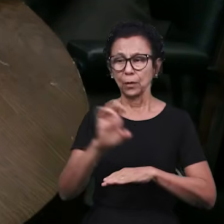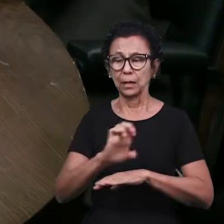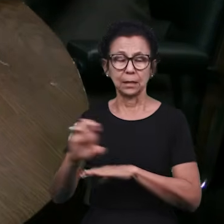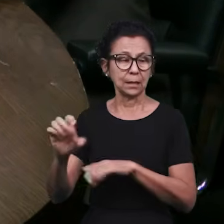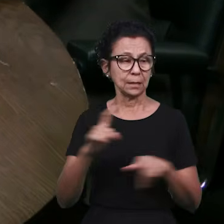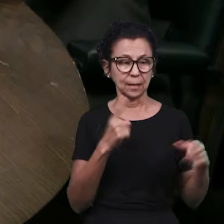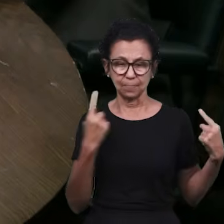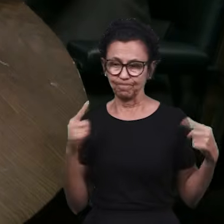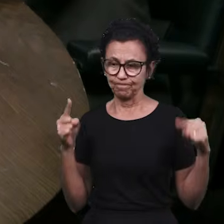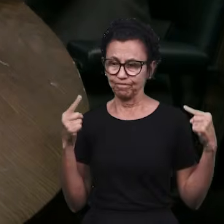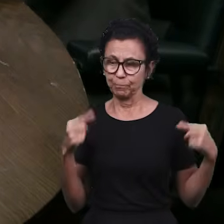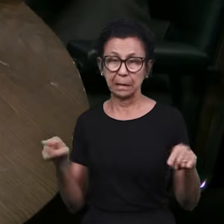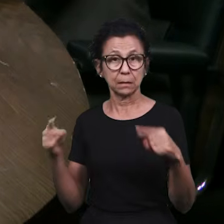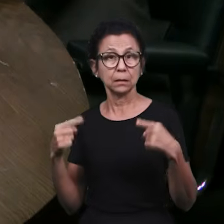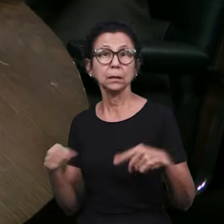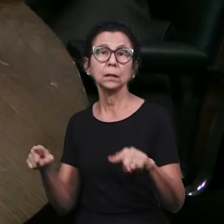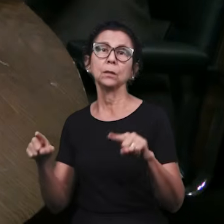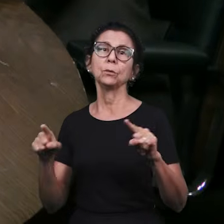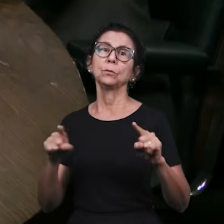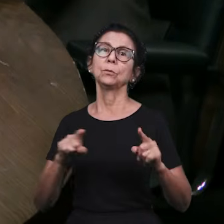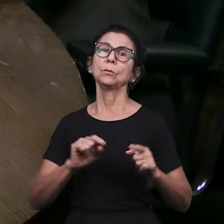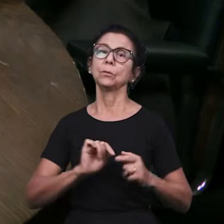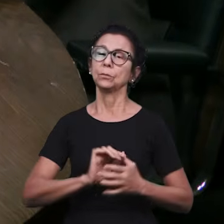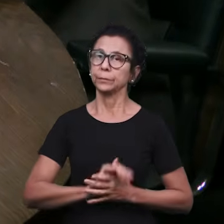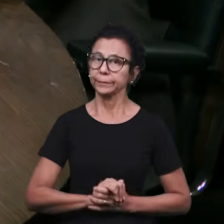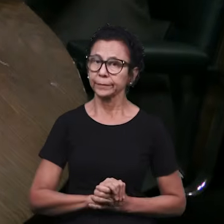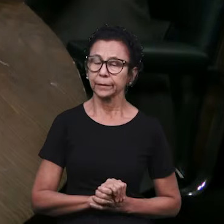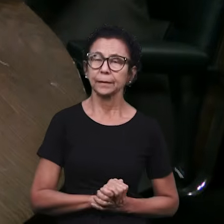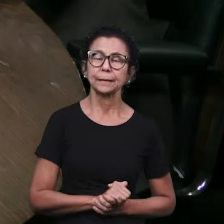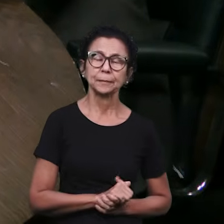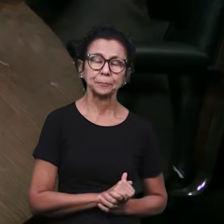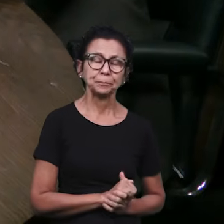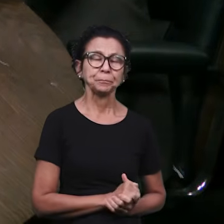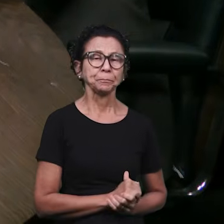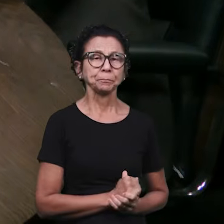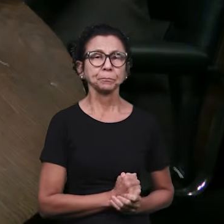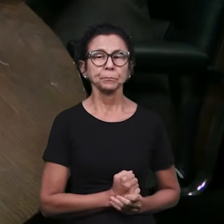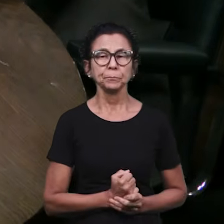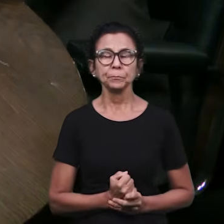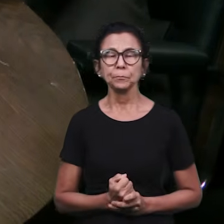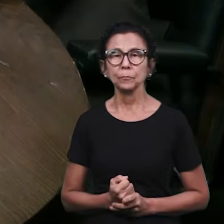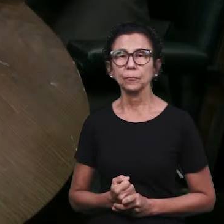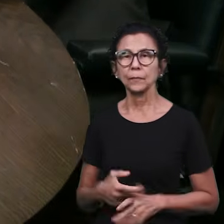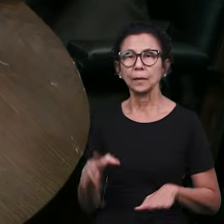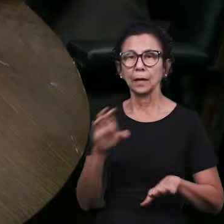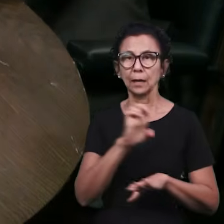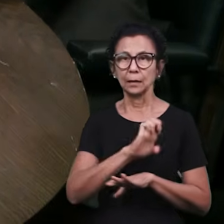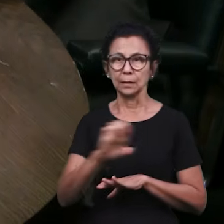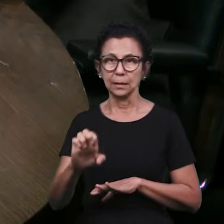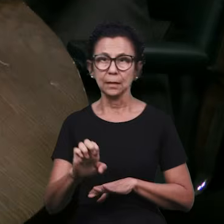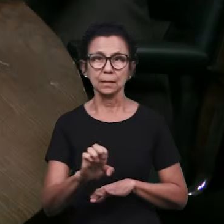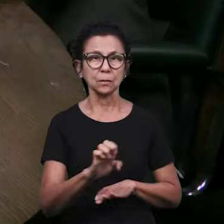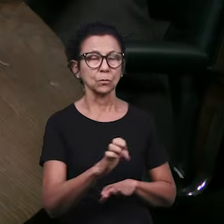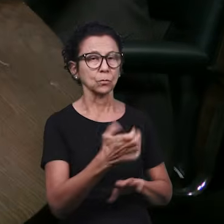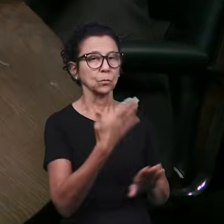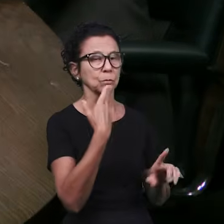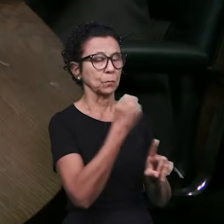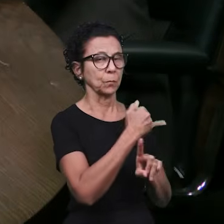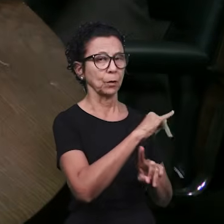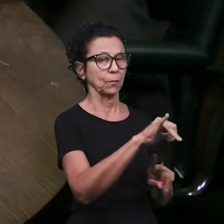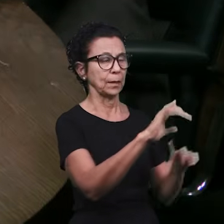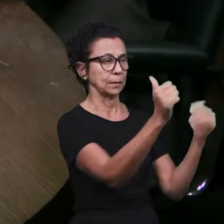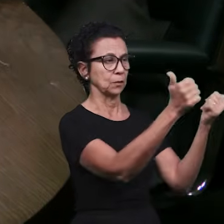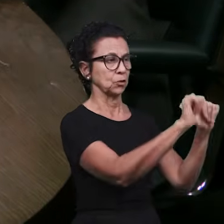profetas e depois Jezabel mandou perseguir Elias. Então, Josafá sabia disso